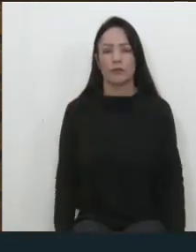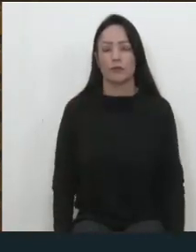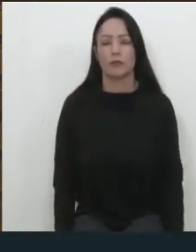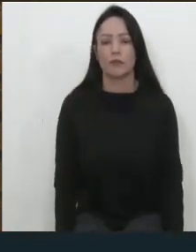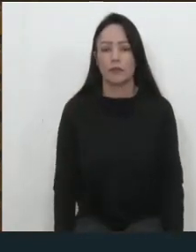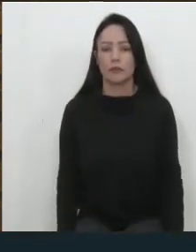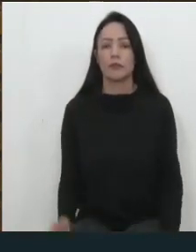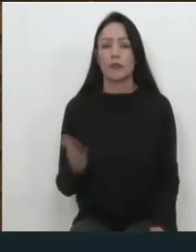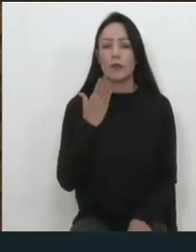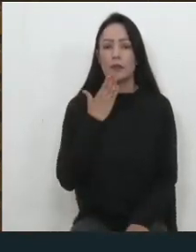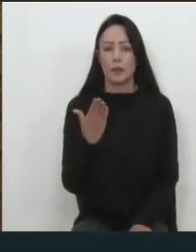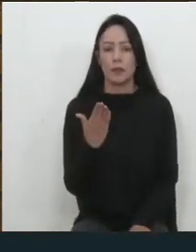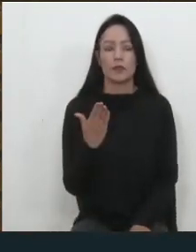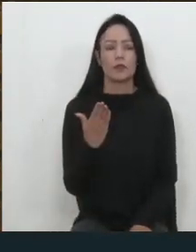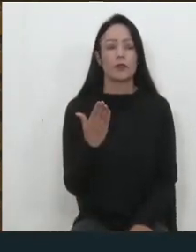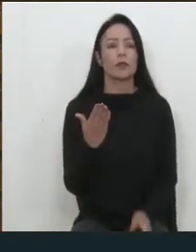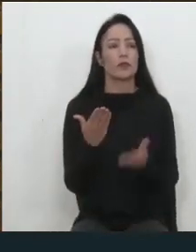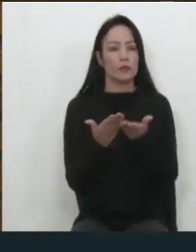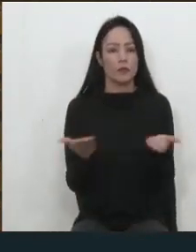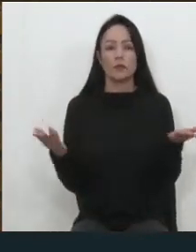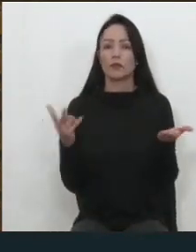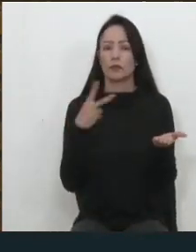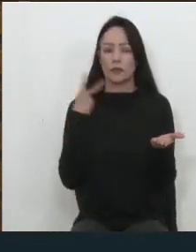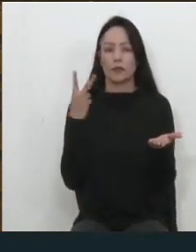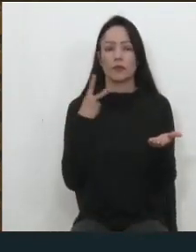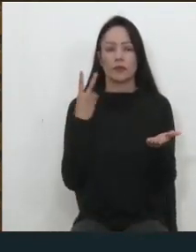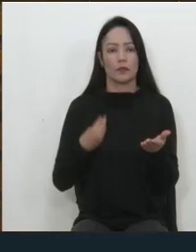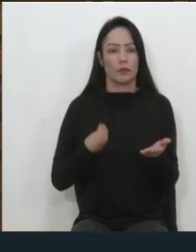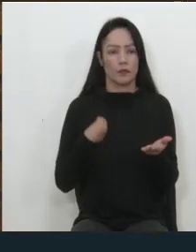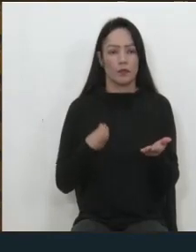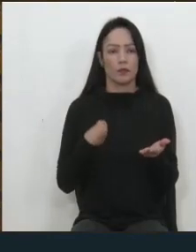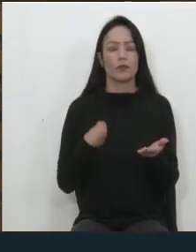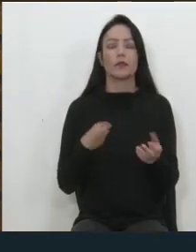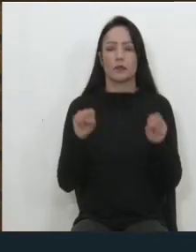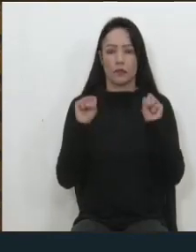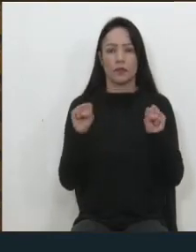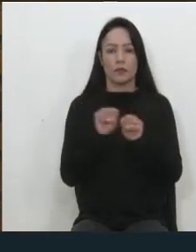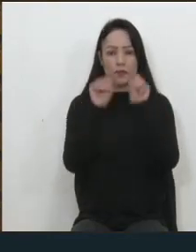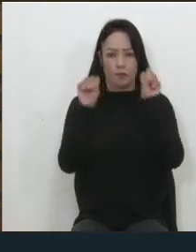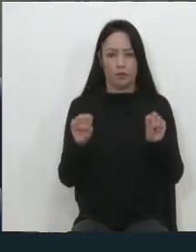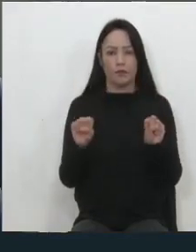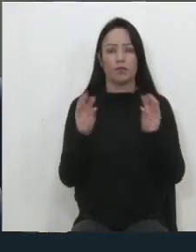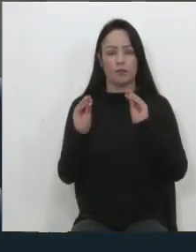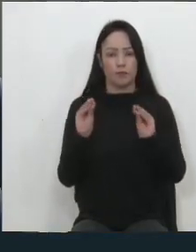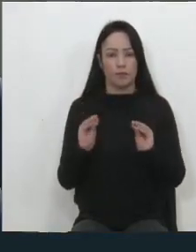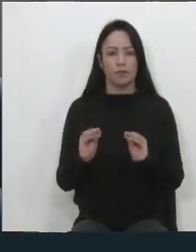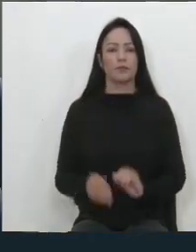Solicito aos senhores vereadores que registrem suas presenças nos terminais eletrônicos.